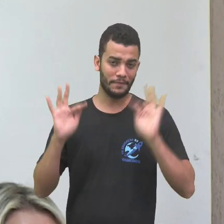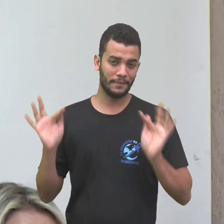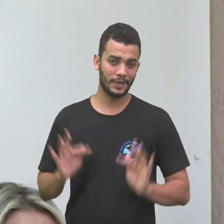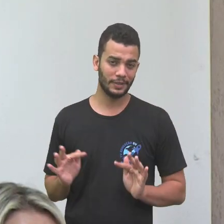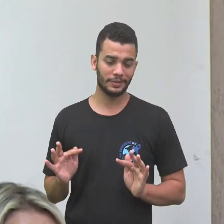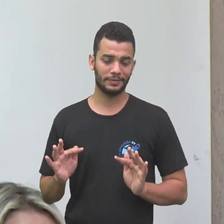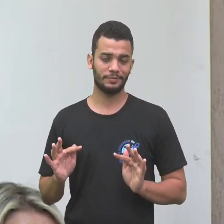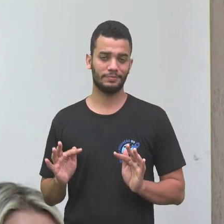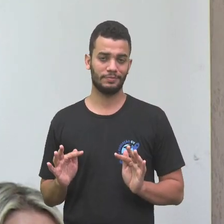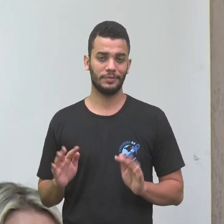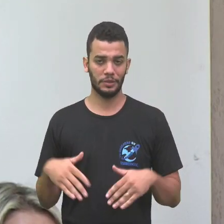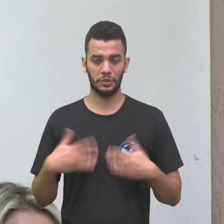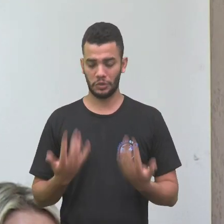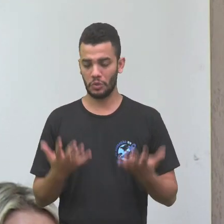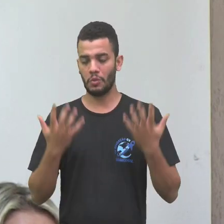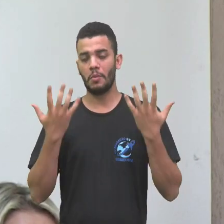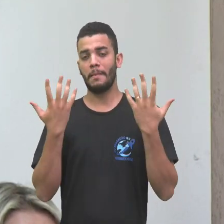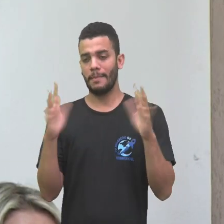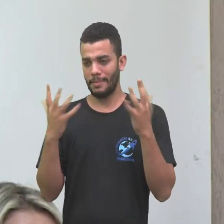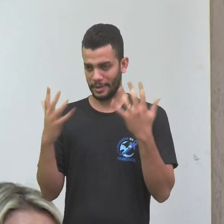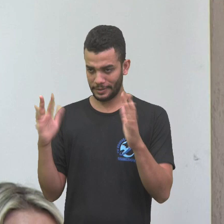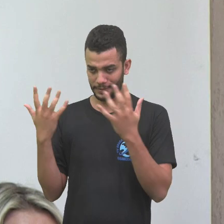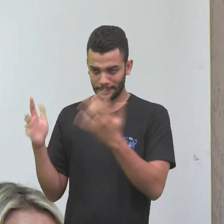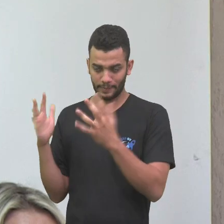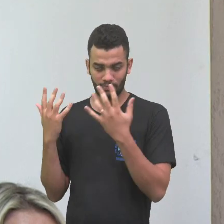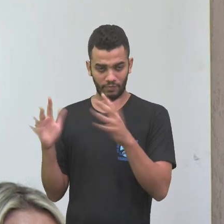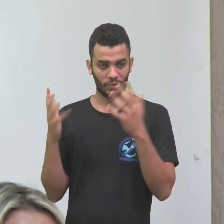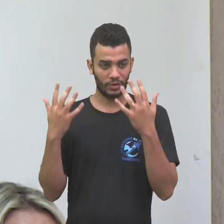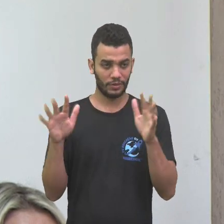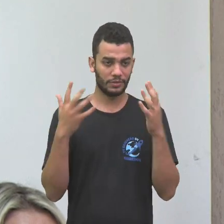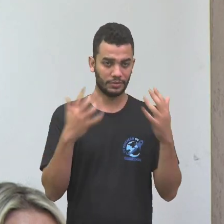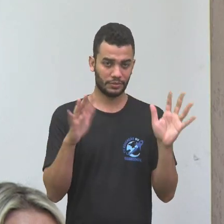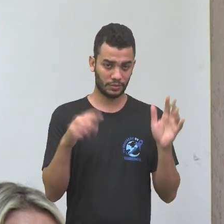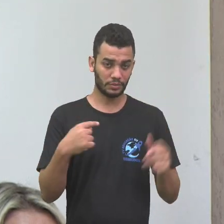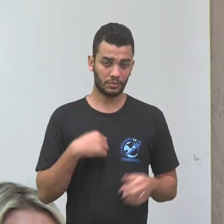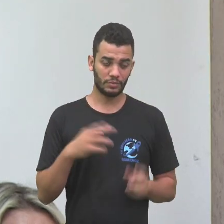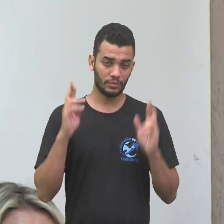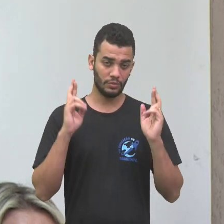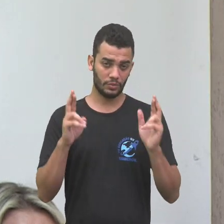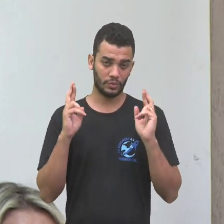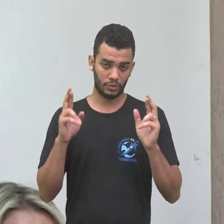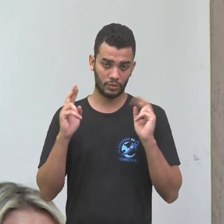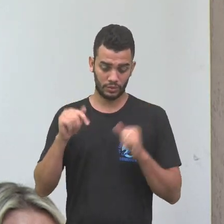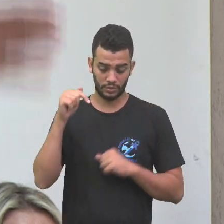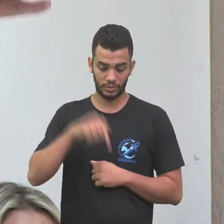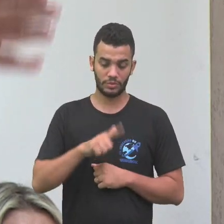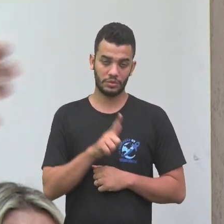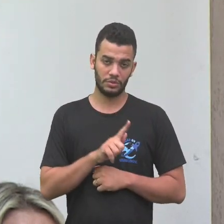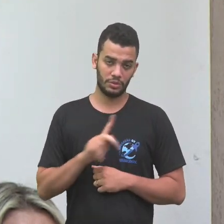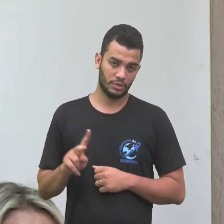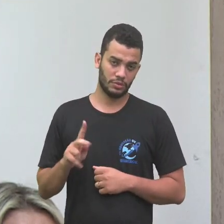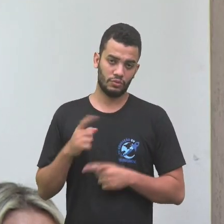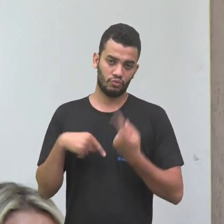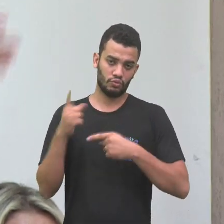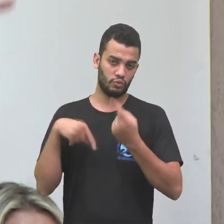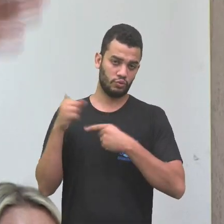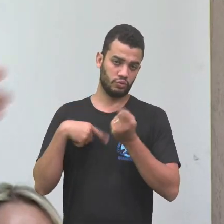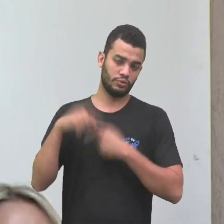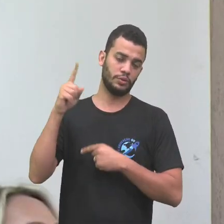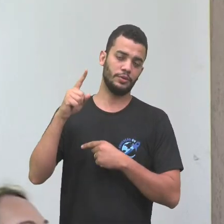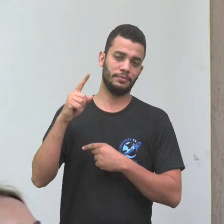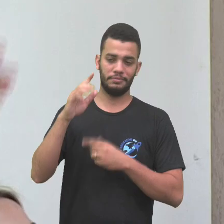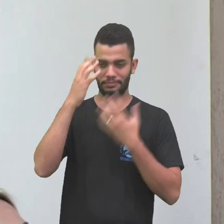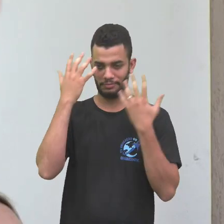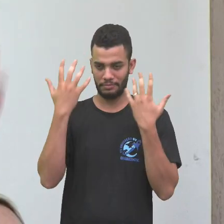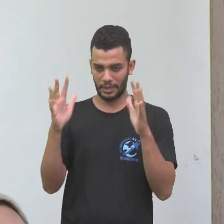aí. Vamos continuar firme nessa pegada aí, porque eu tenho muita esperança numa Valadares cada vez melhor através da educação.